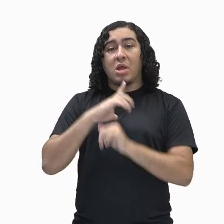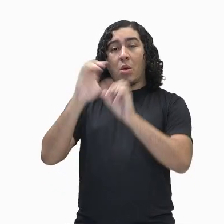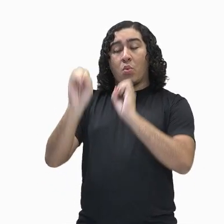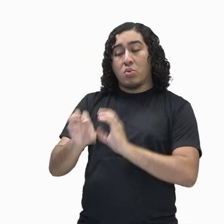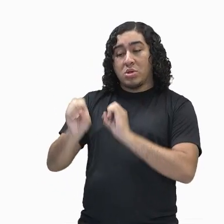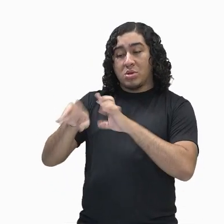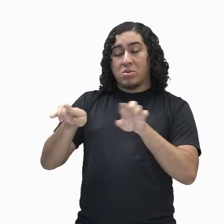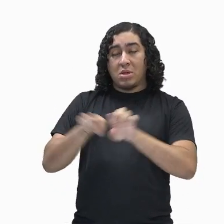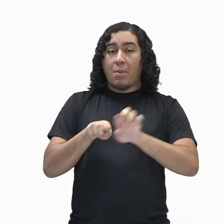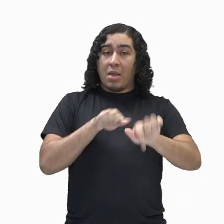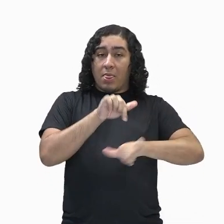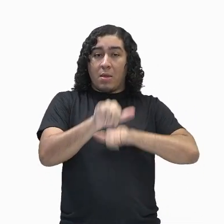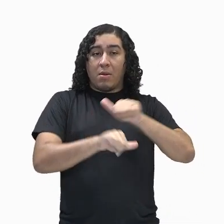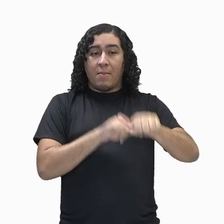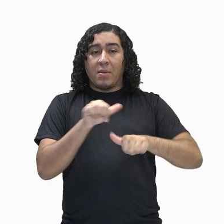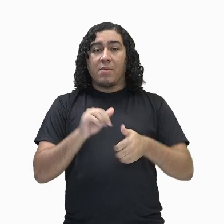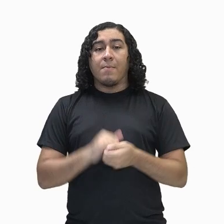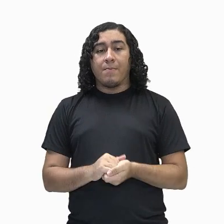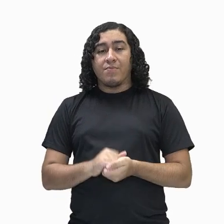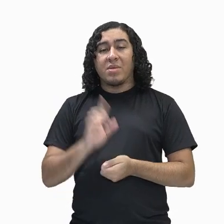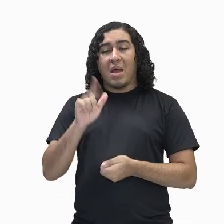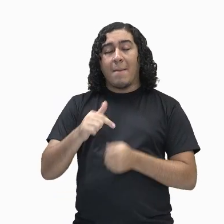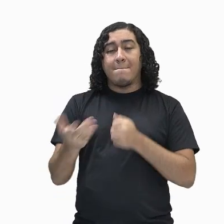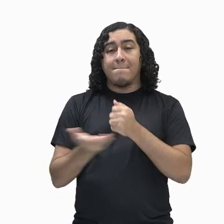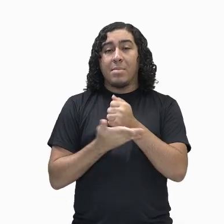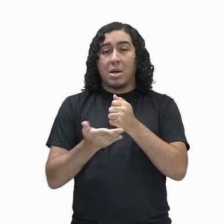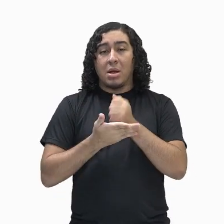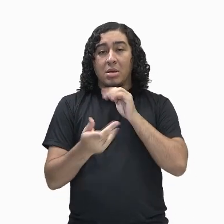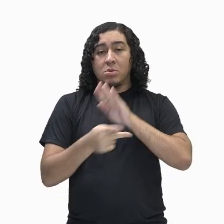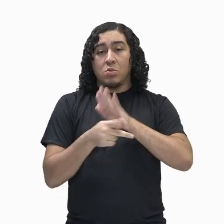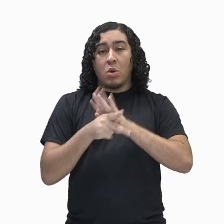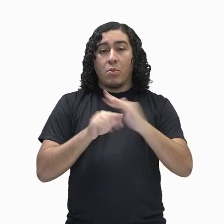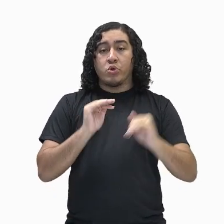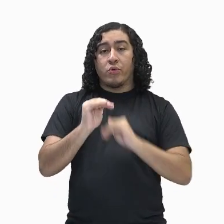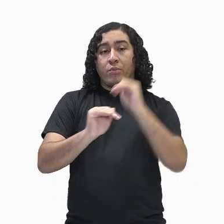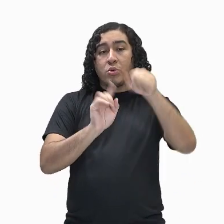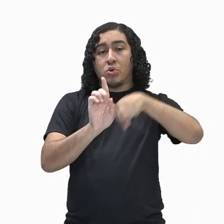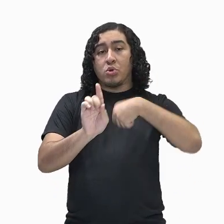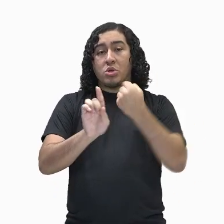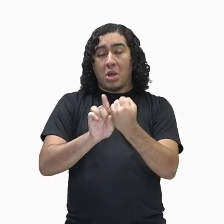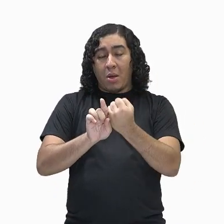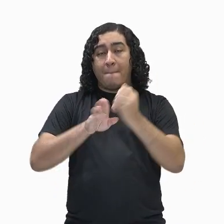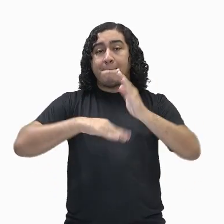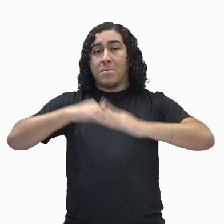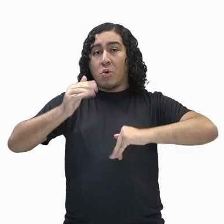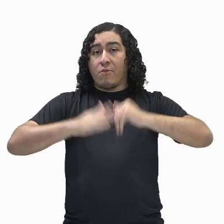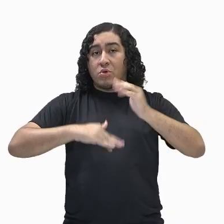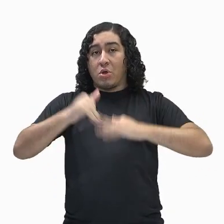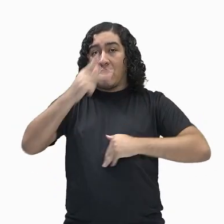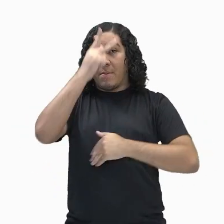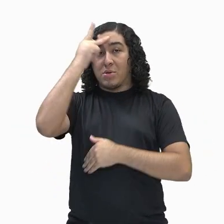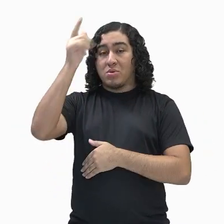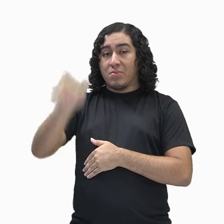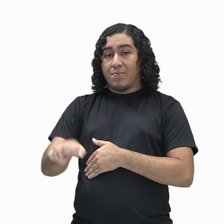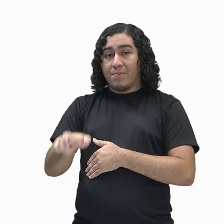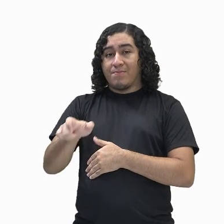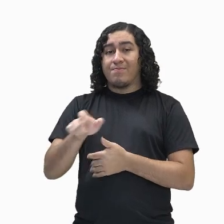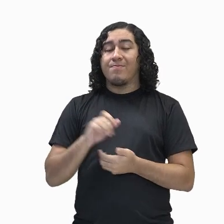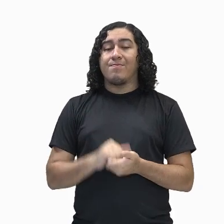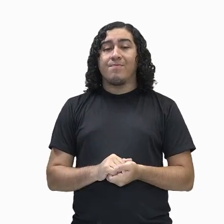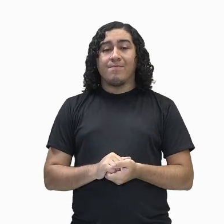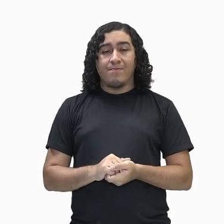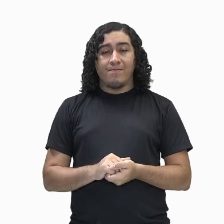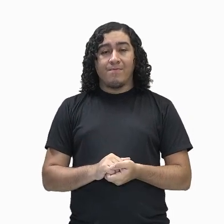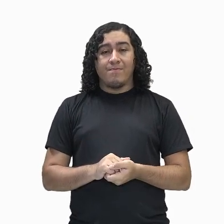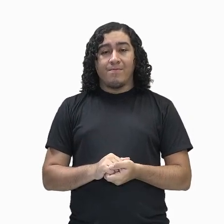quanto inovação tornaram-se pilares para o próprio desenvolvimento social e profissional